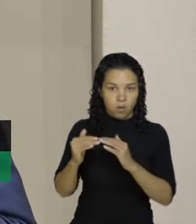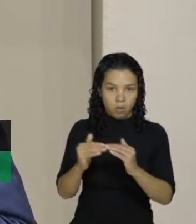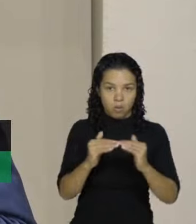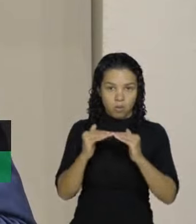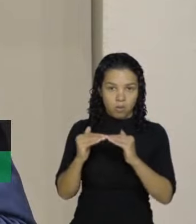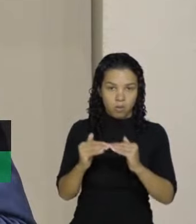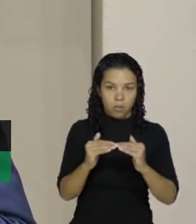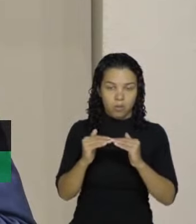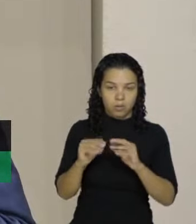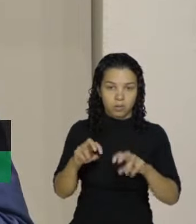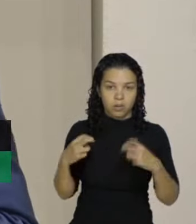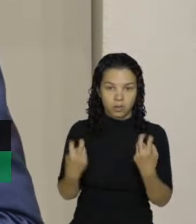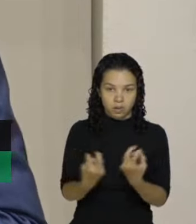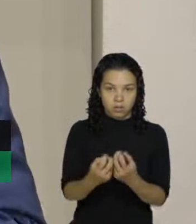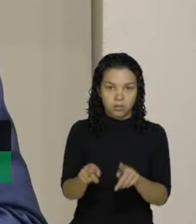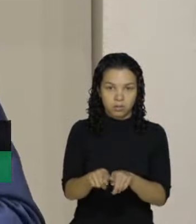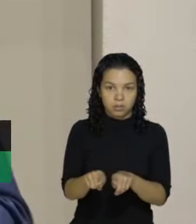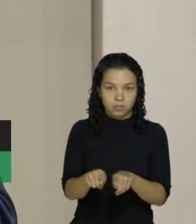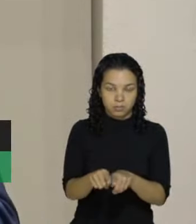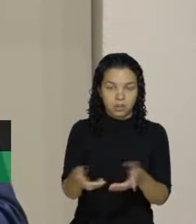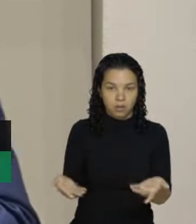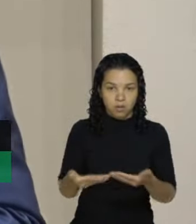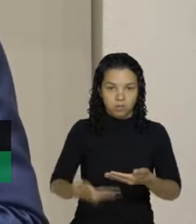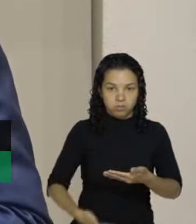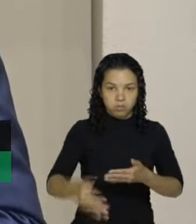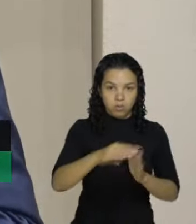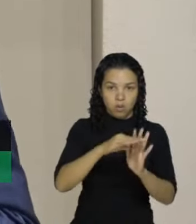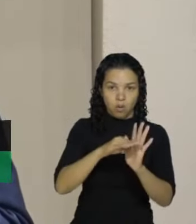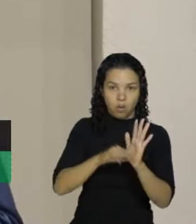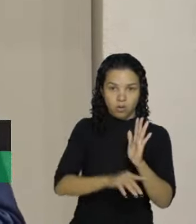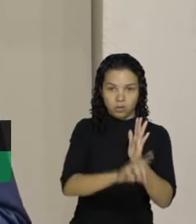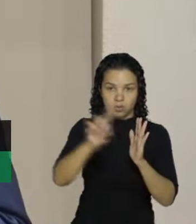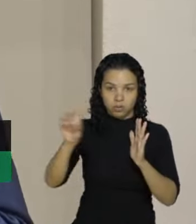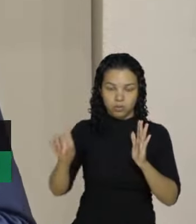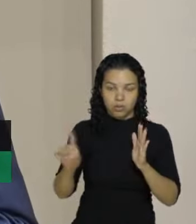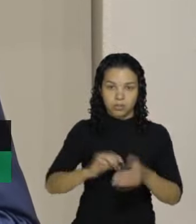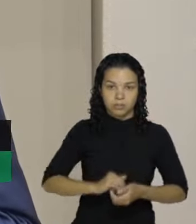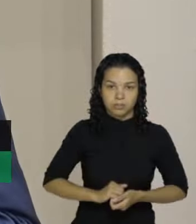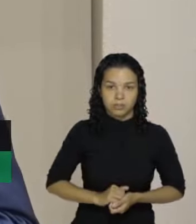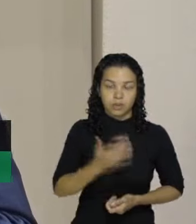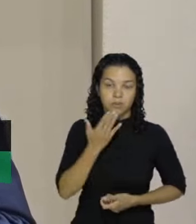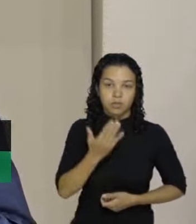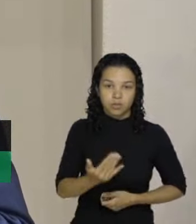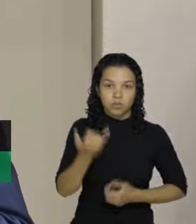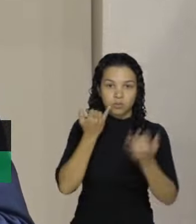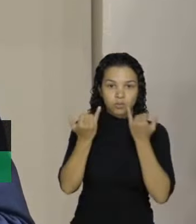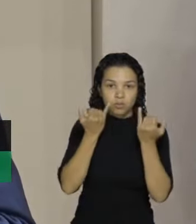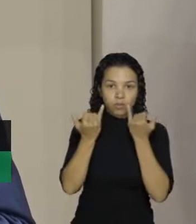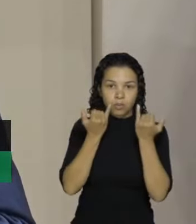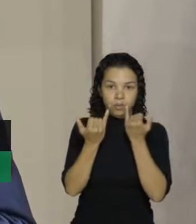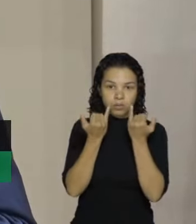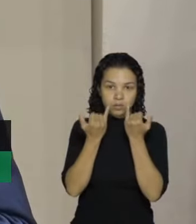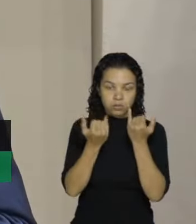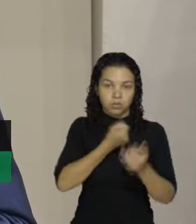concordando, o plenário também. Passamos à ordem do dia. Pedidos de informação. Pedido de